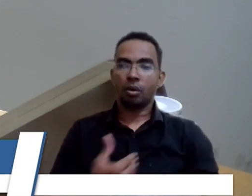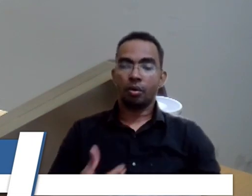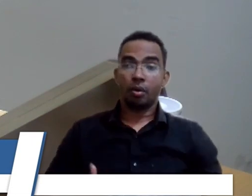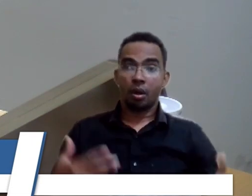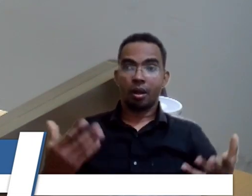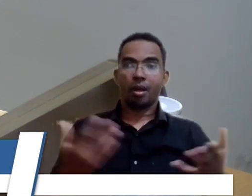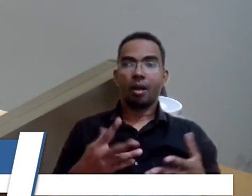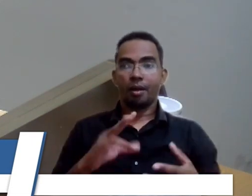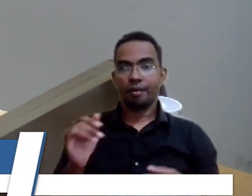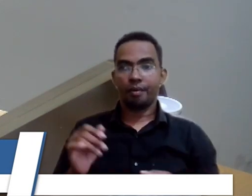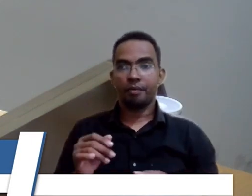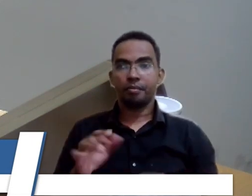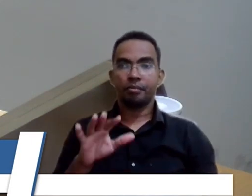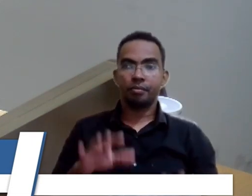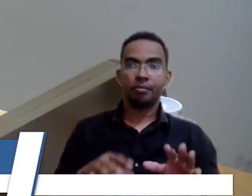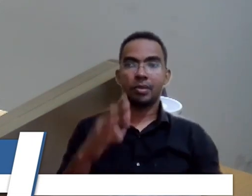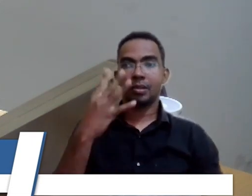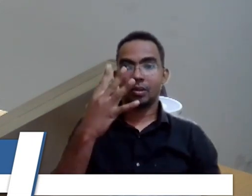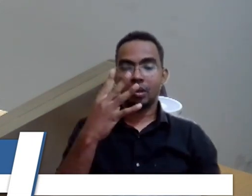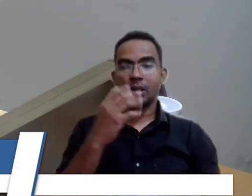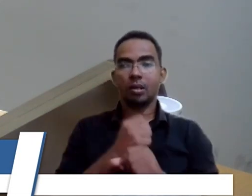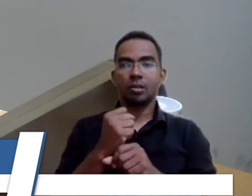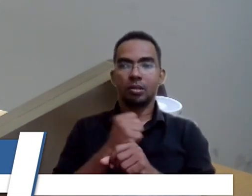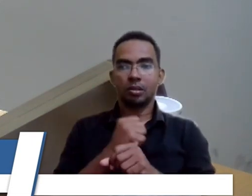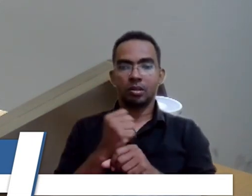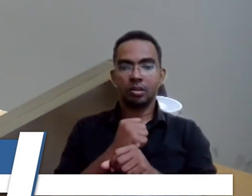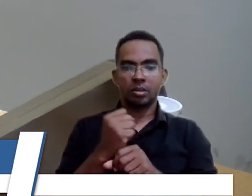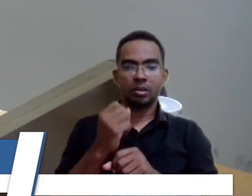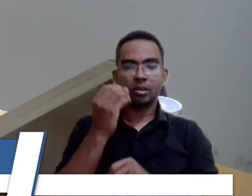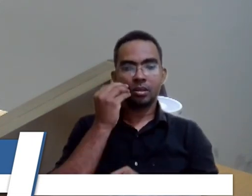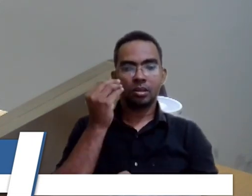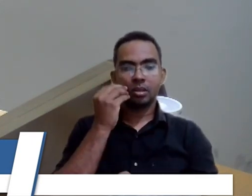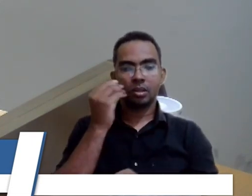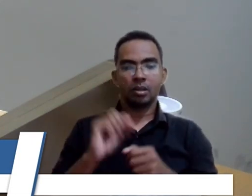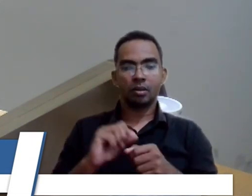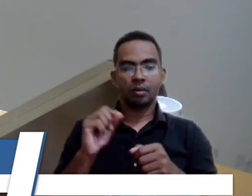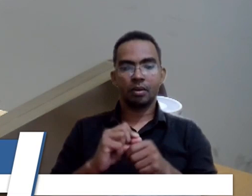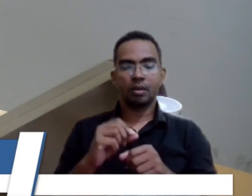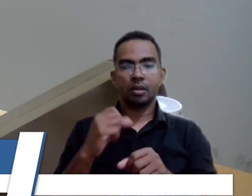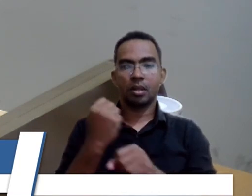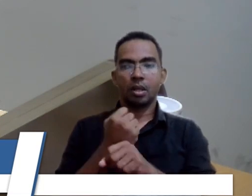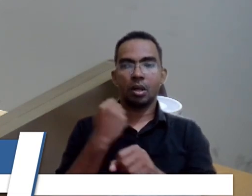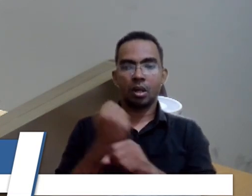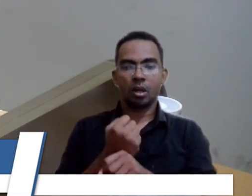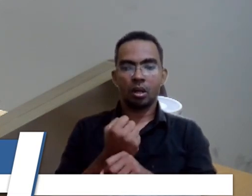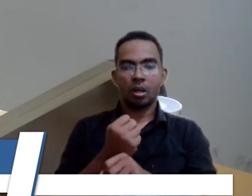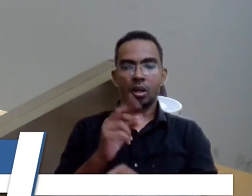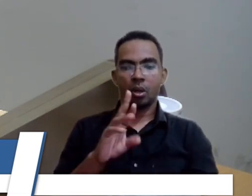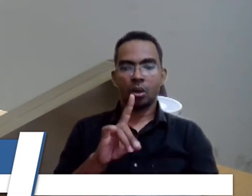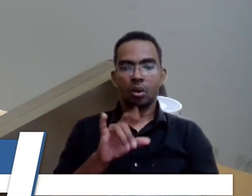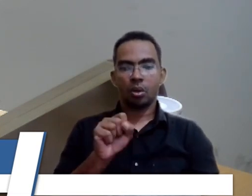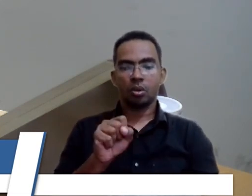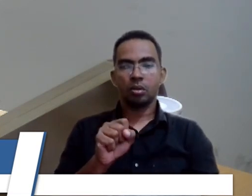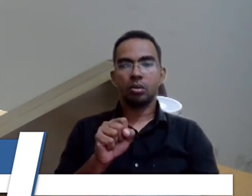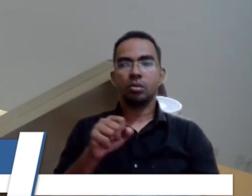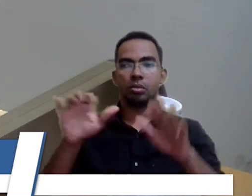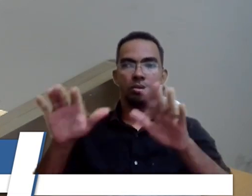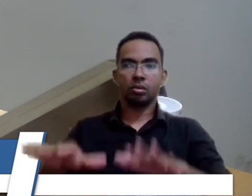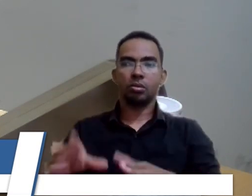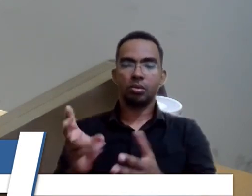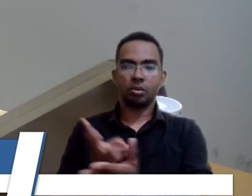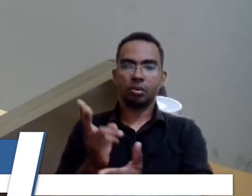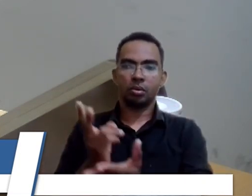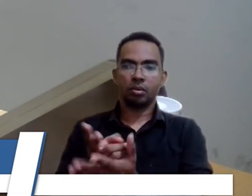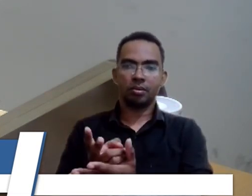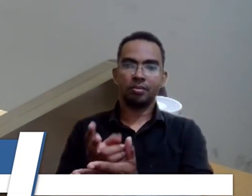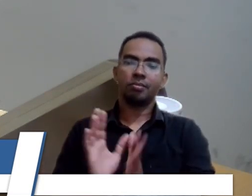ficar praticamente os 4 anos tentando fazer as obras que o Rodrigo Garcia deixou em andamento, né?